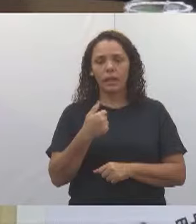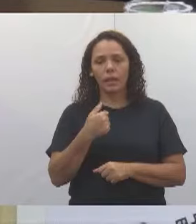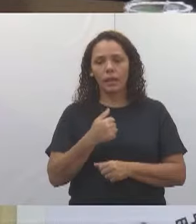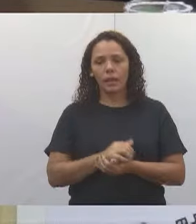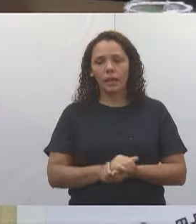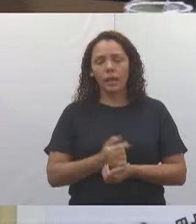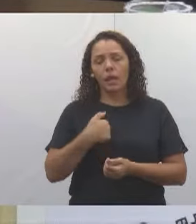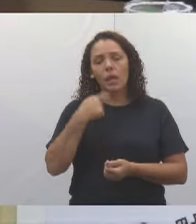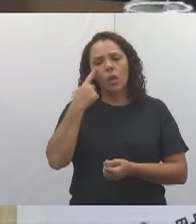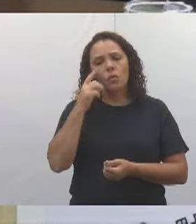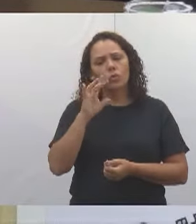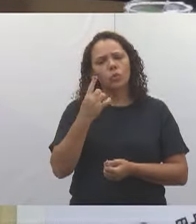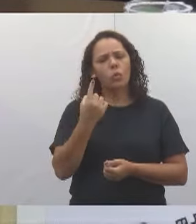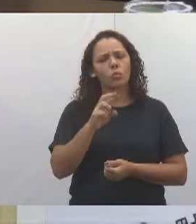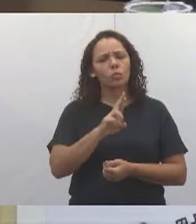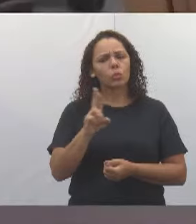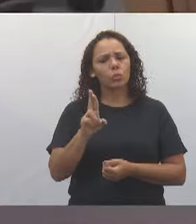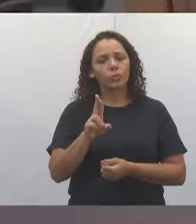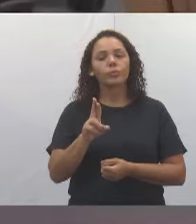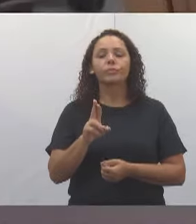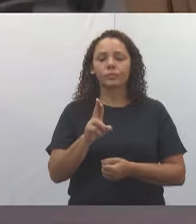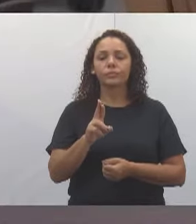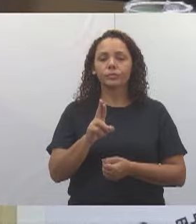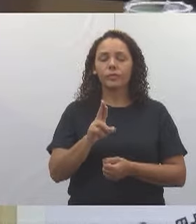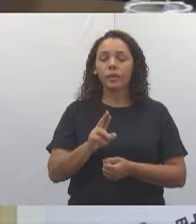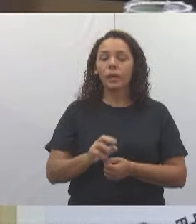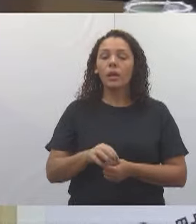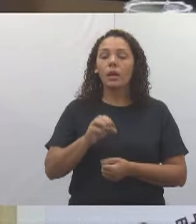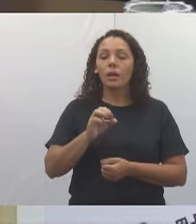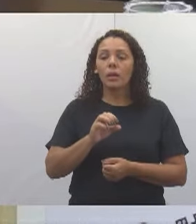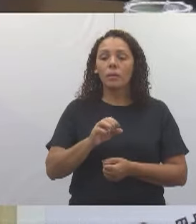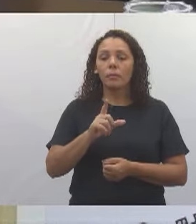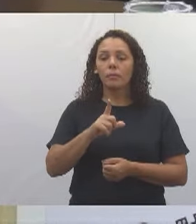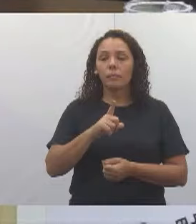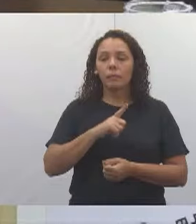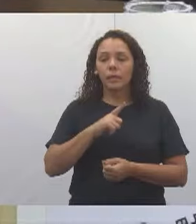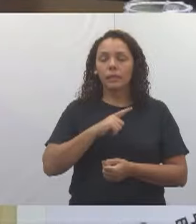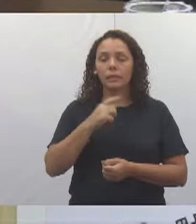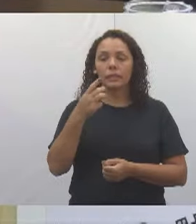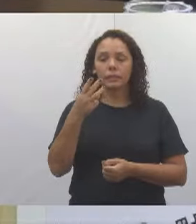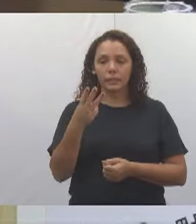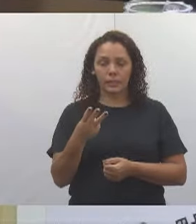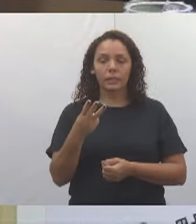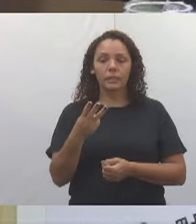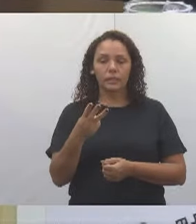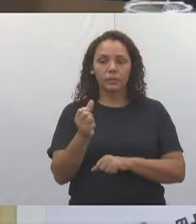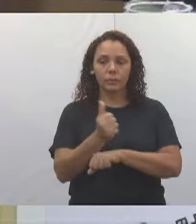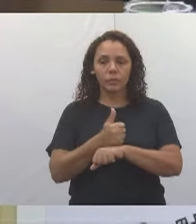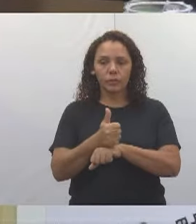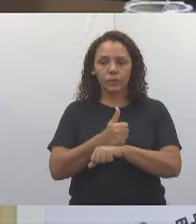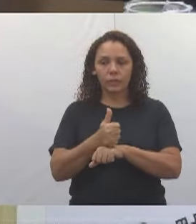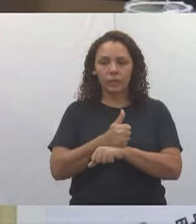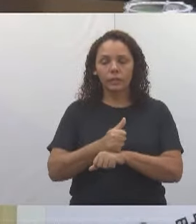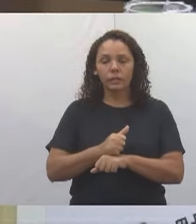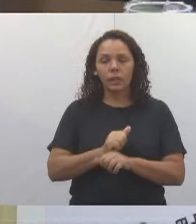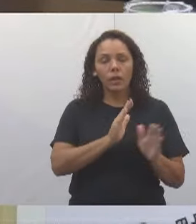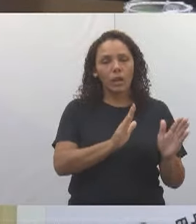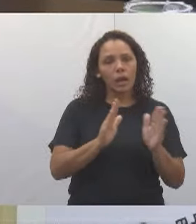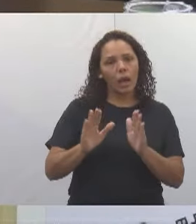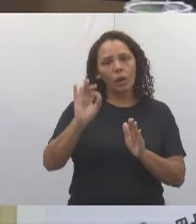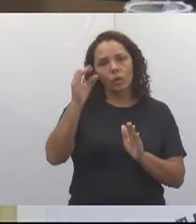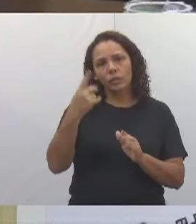que eu até anotei. São três prestadores. Ali a gente passou por algumas fases. Primeira coisa que acontece